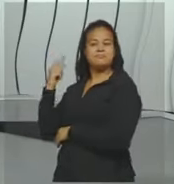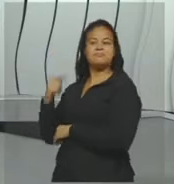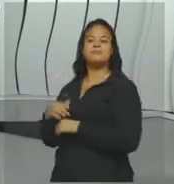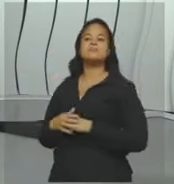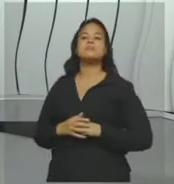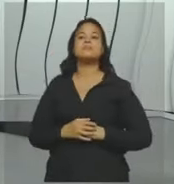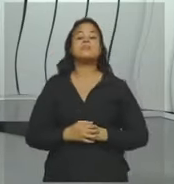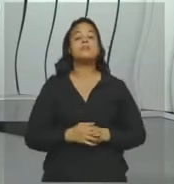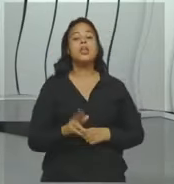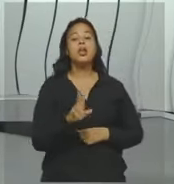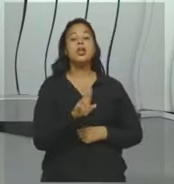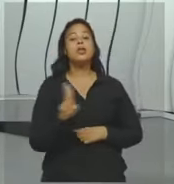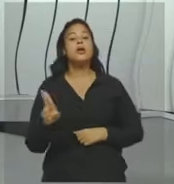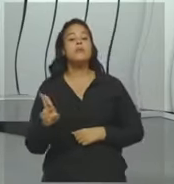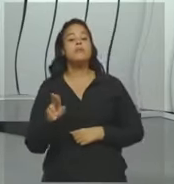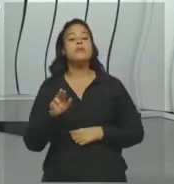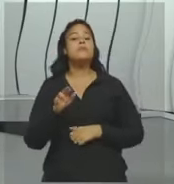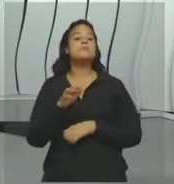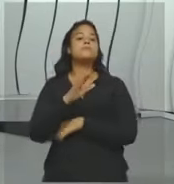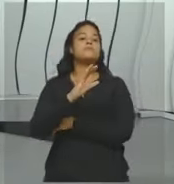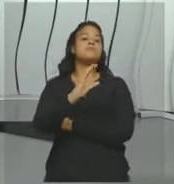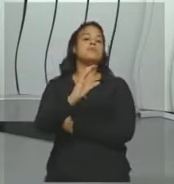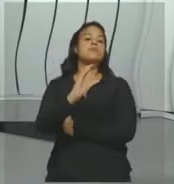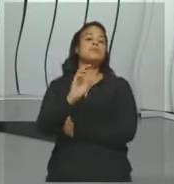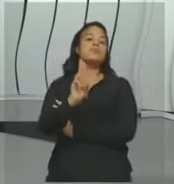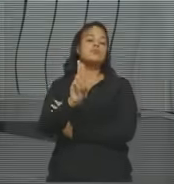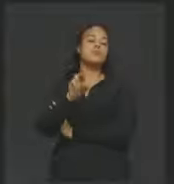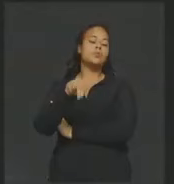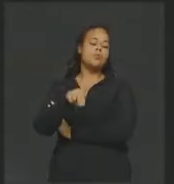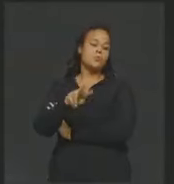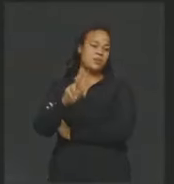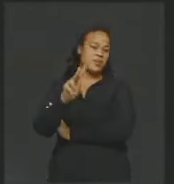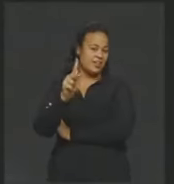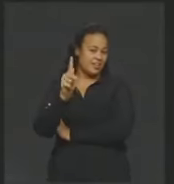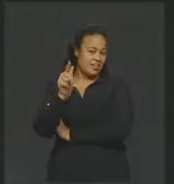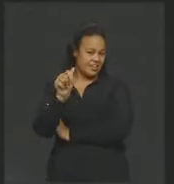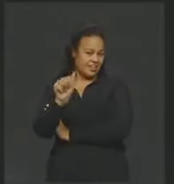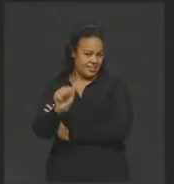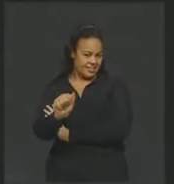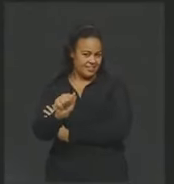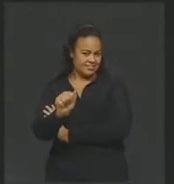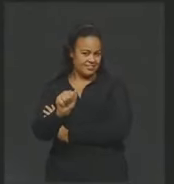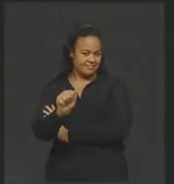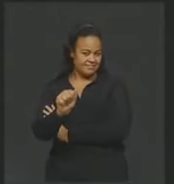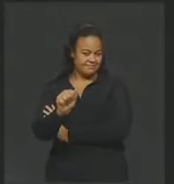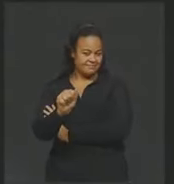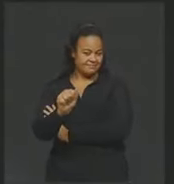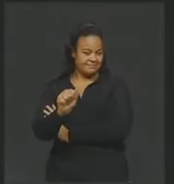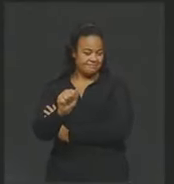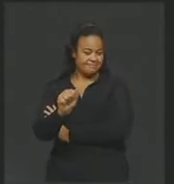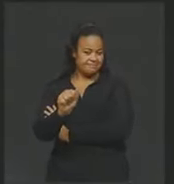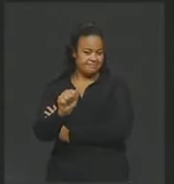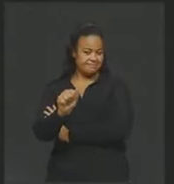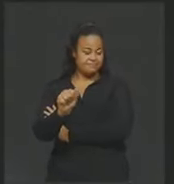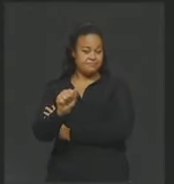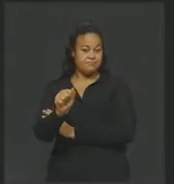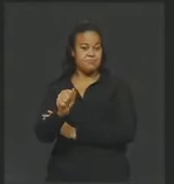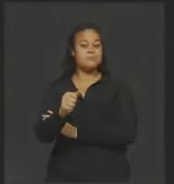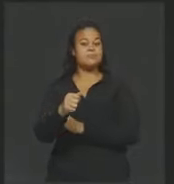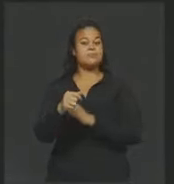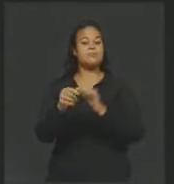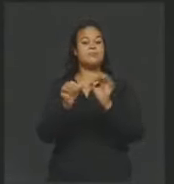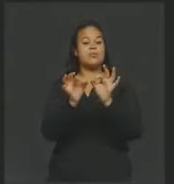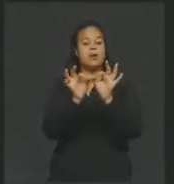Cunha. Bom, o que seria a cunha? É um resultado da associação de dois planos